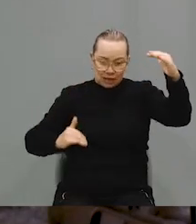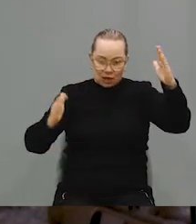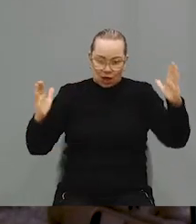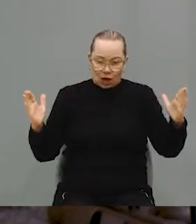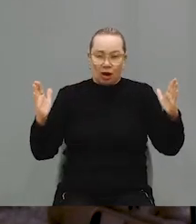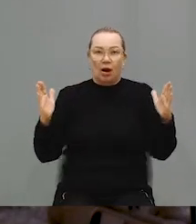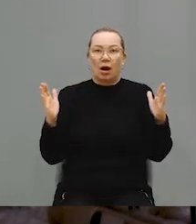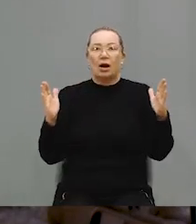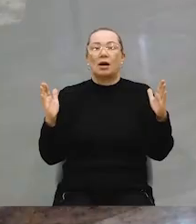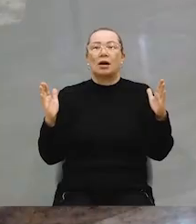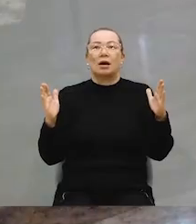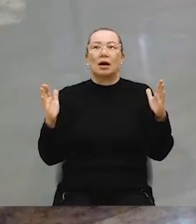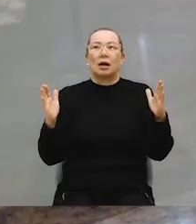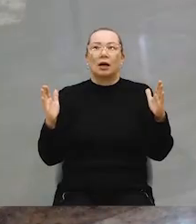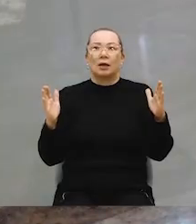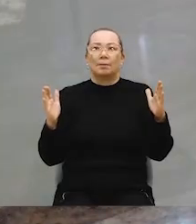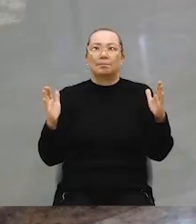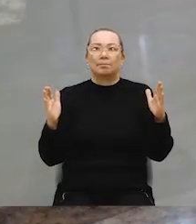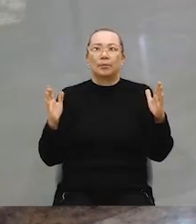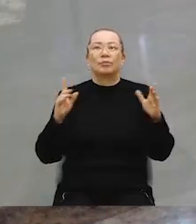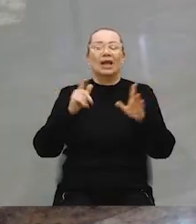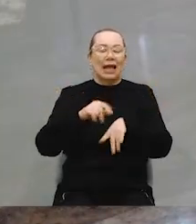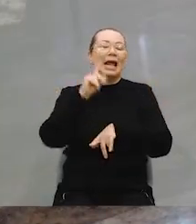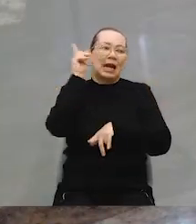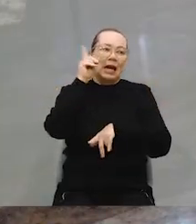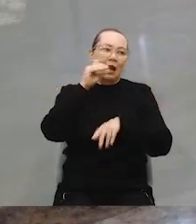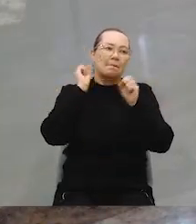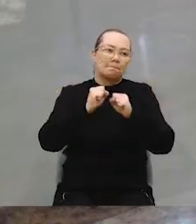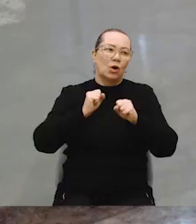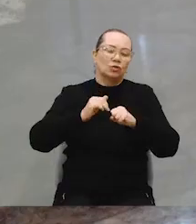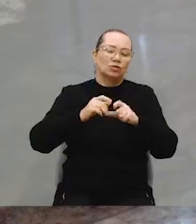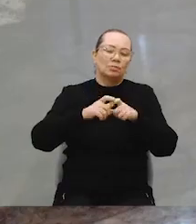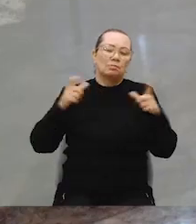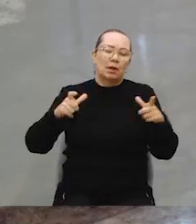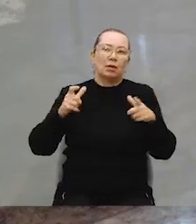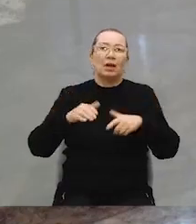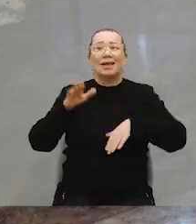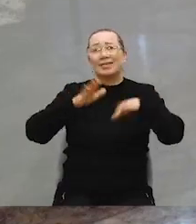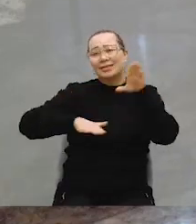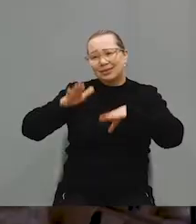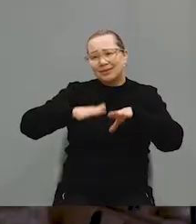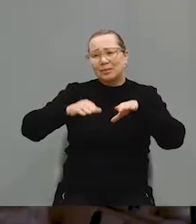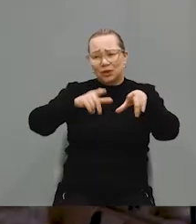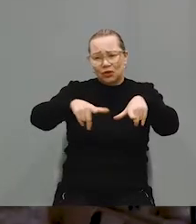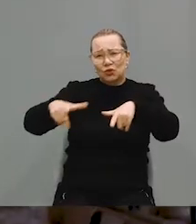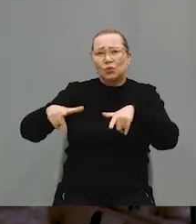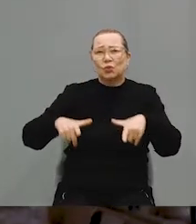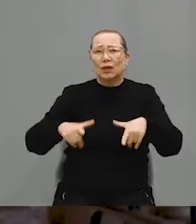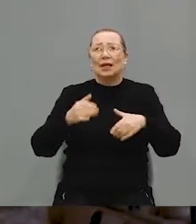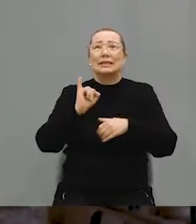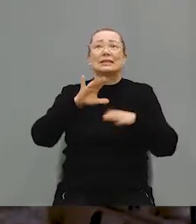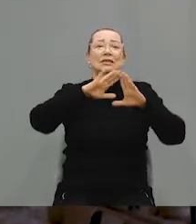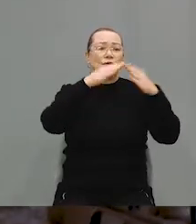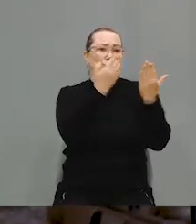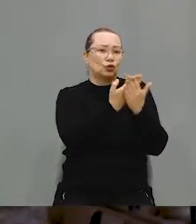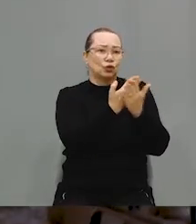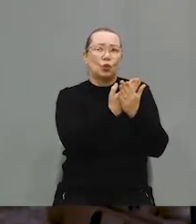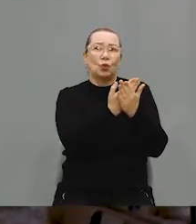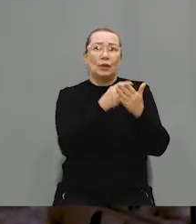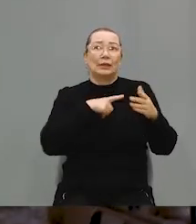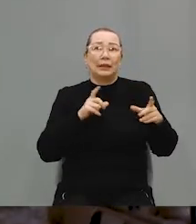né? E... lá comporta mais... Depende do espaço. E assim, às vezes a gente vai levar para uma escola, a escola tem um espaço